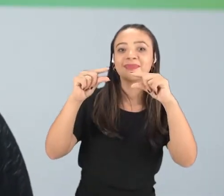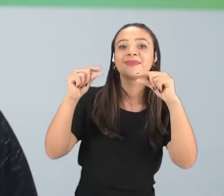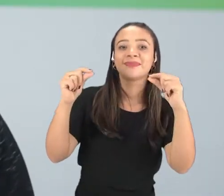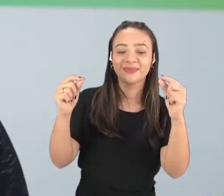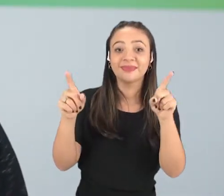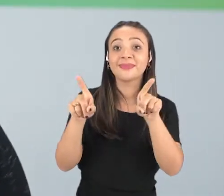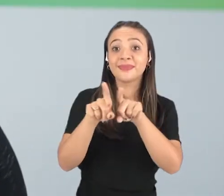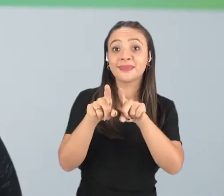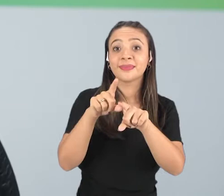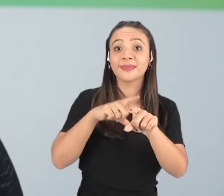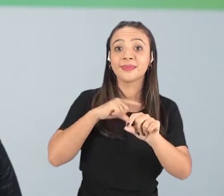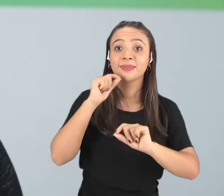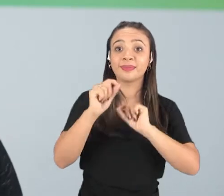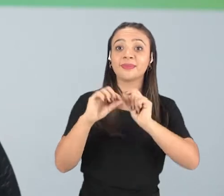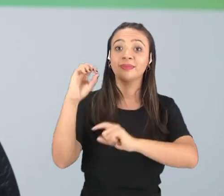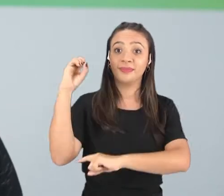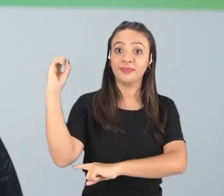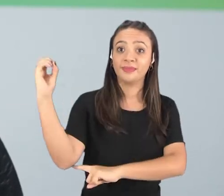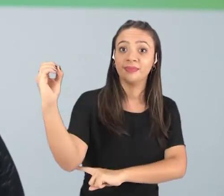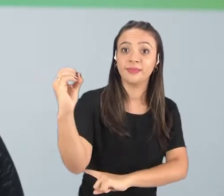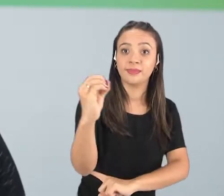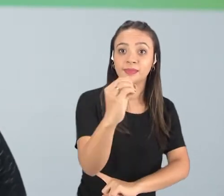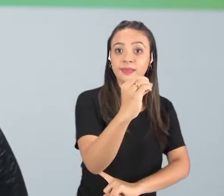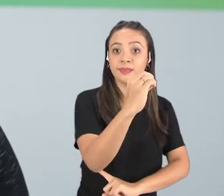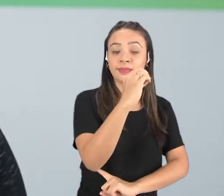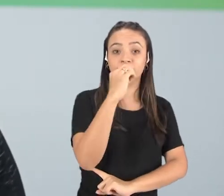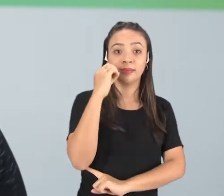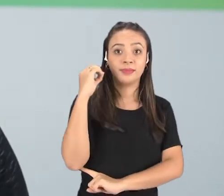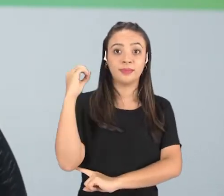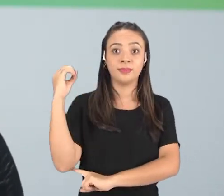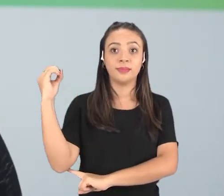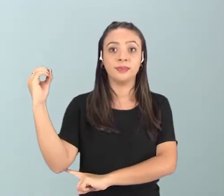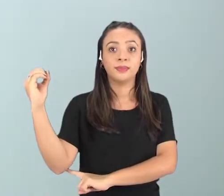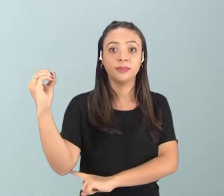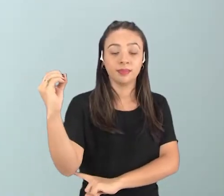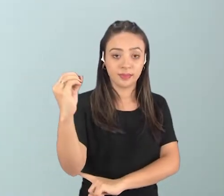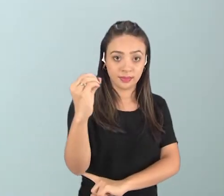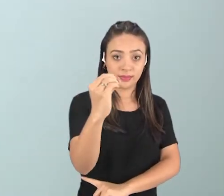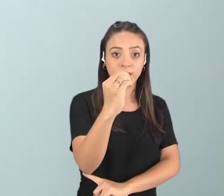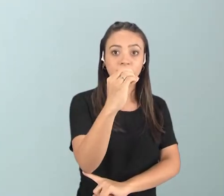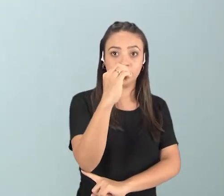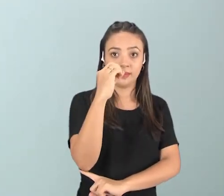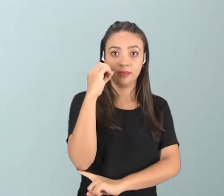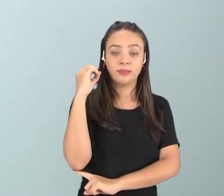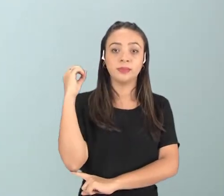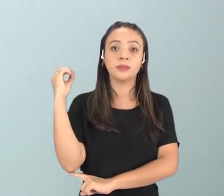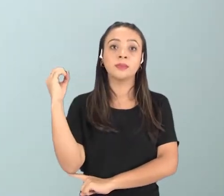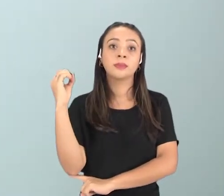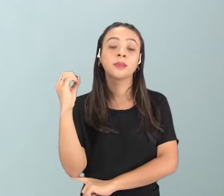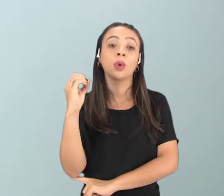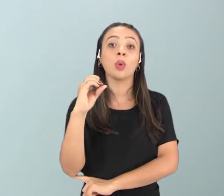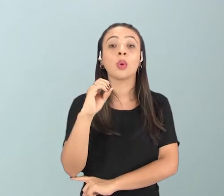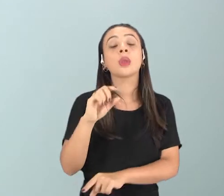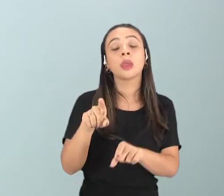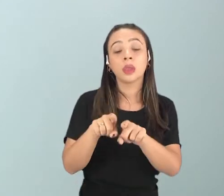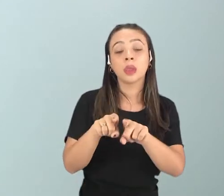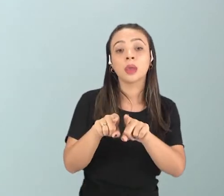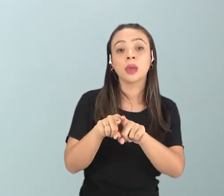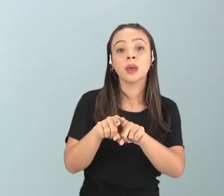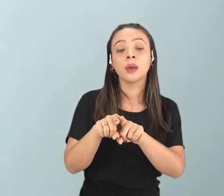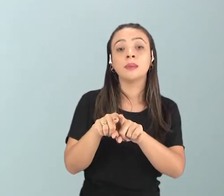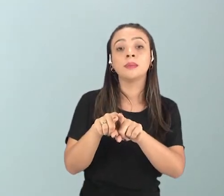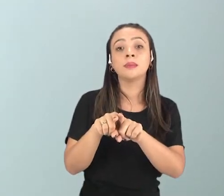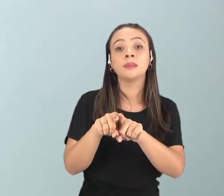né, ela realiza os movimentos de rotação e translação. Então ela gira em torno do seu próprio eixo, né, o movimento de rotação, e ela